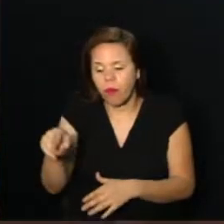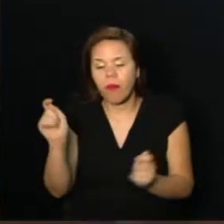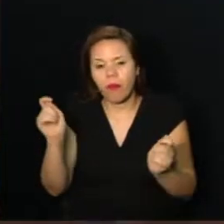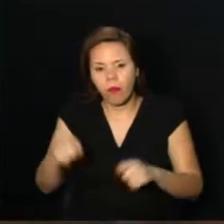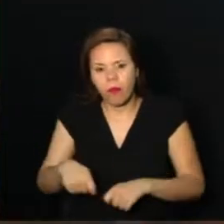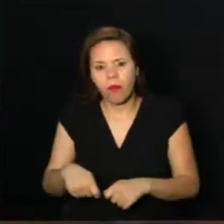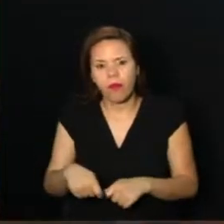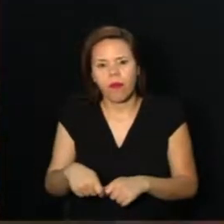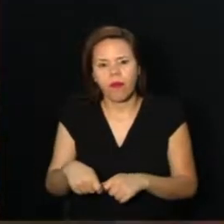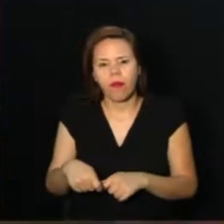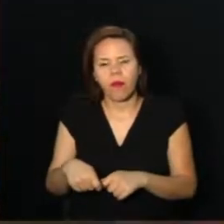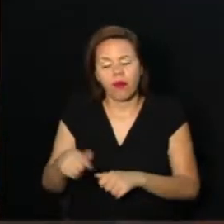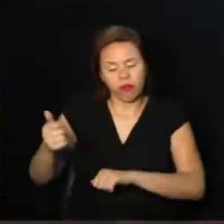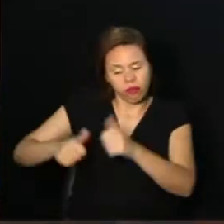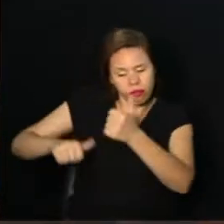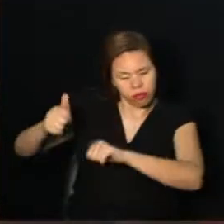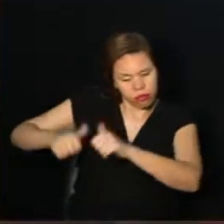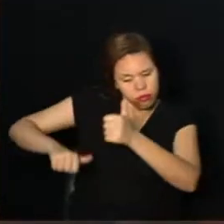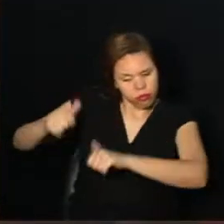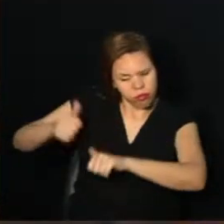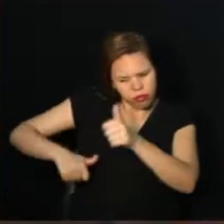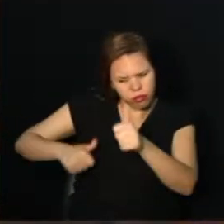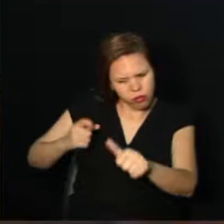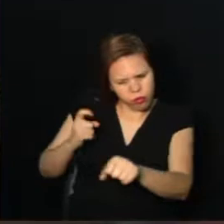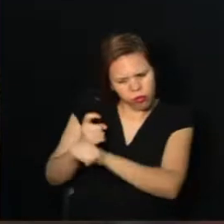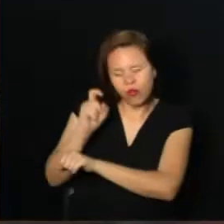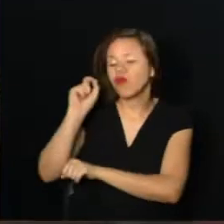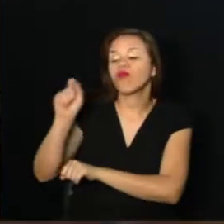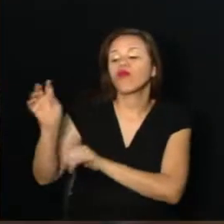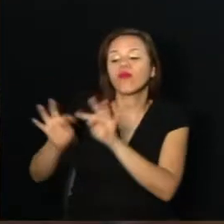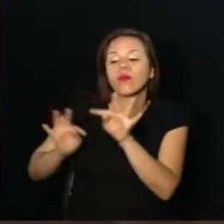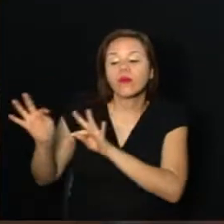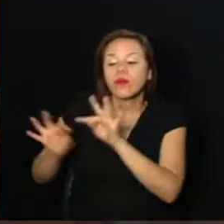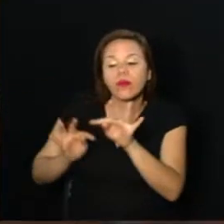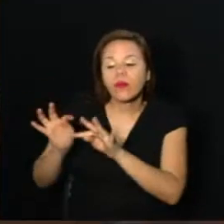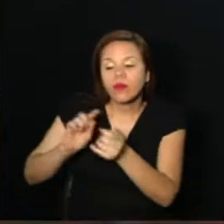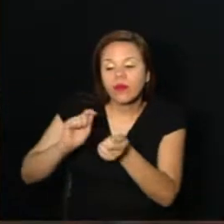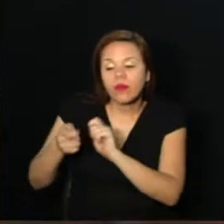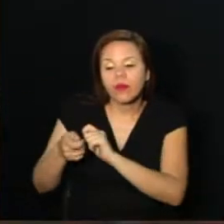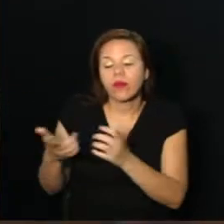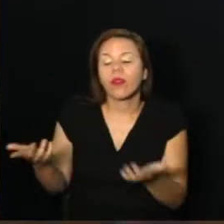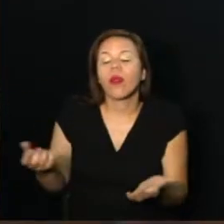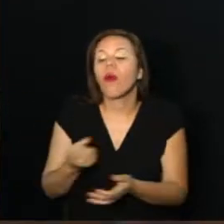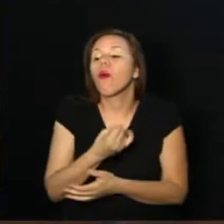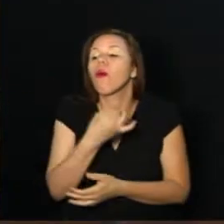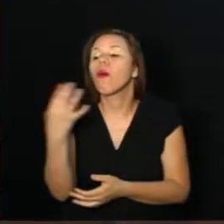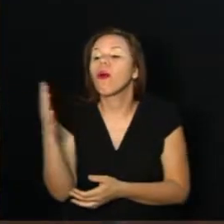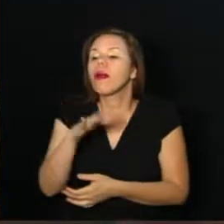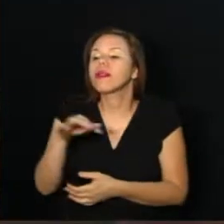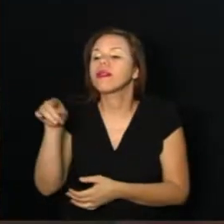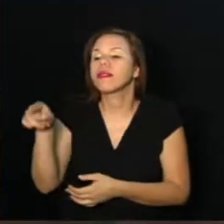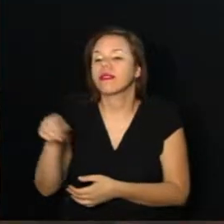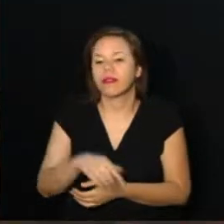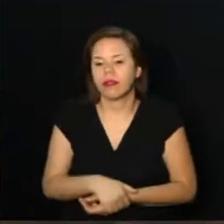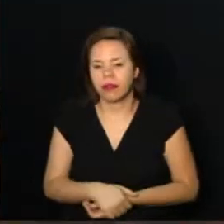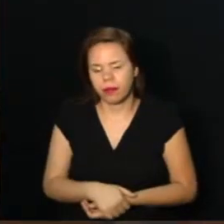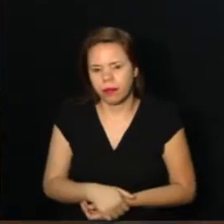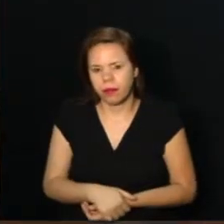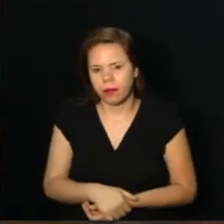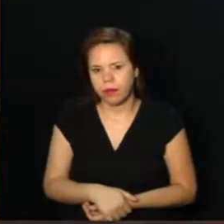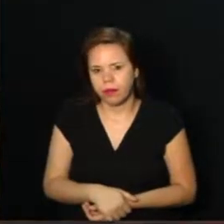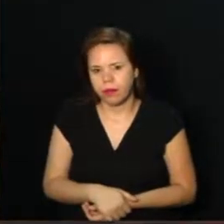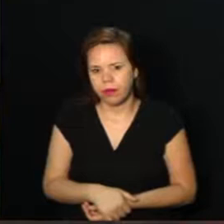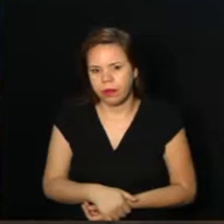sendo diagnosticadas? Será que elas estão sendo tratadas? Quantas dessas crianças